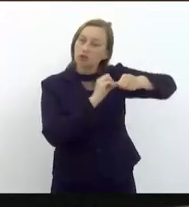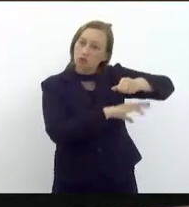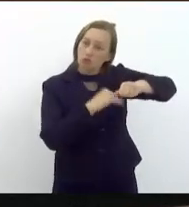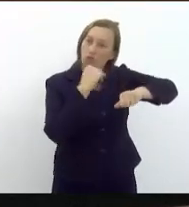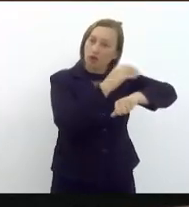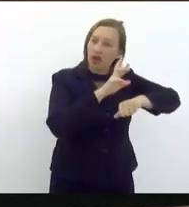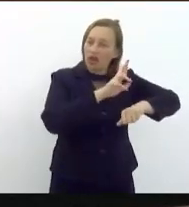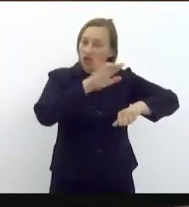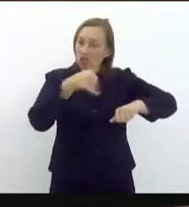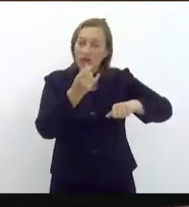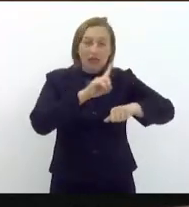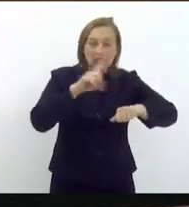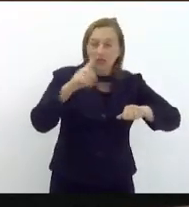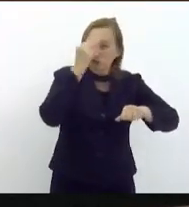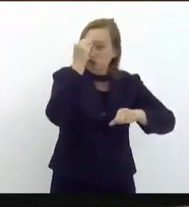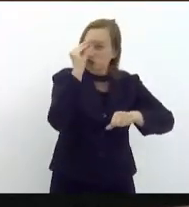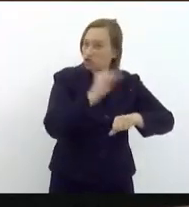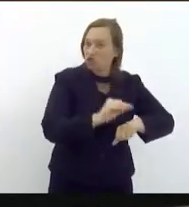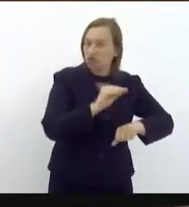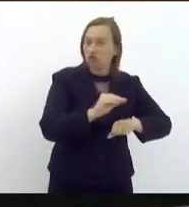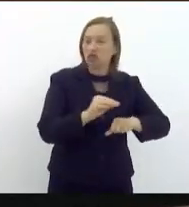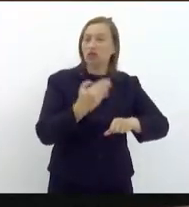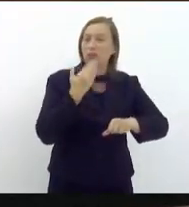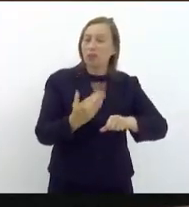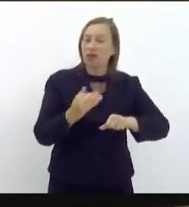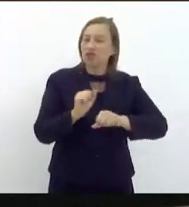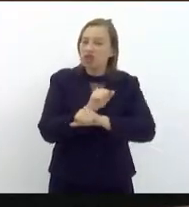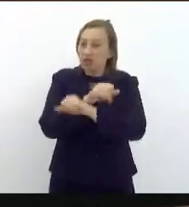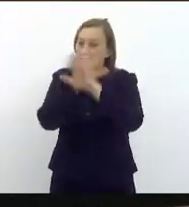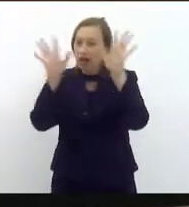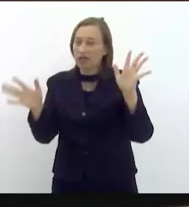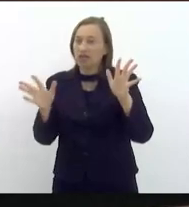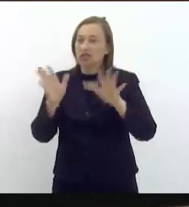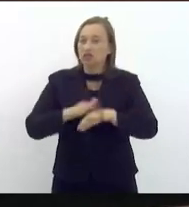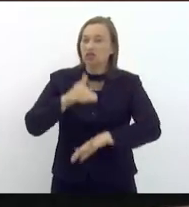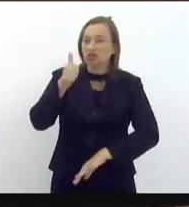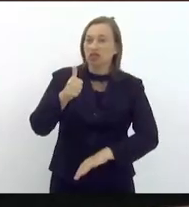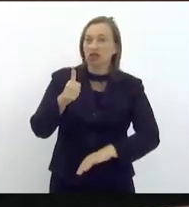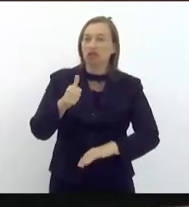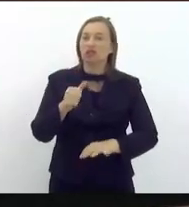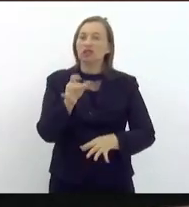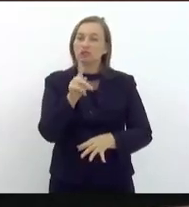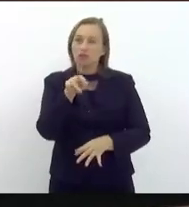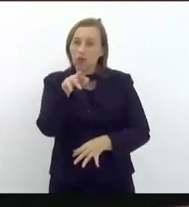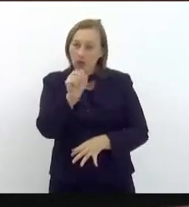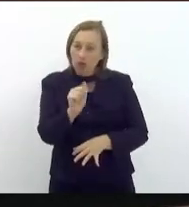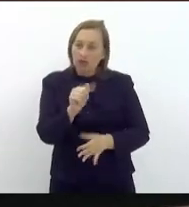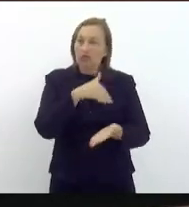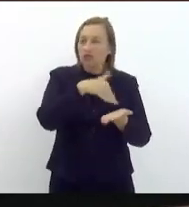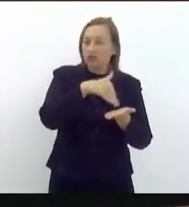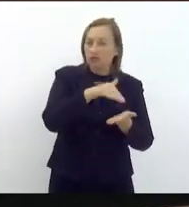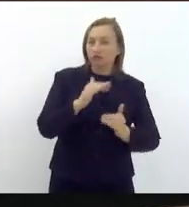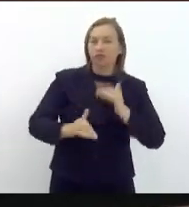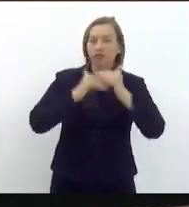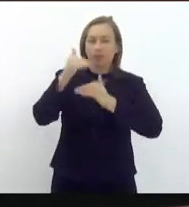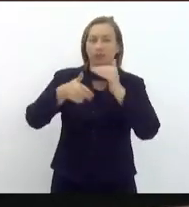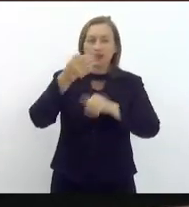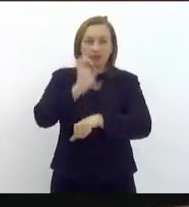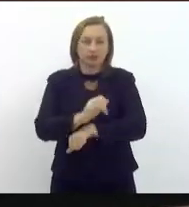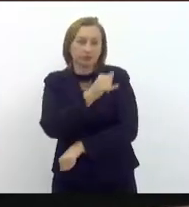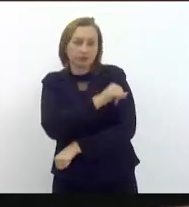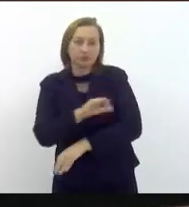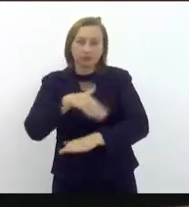vai desistir de garantir transparência e dignidade nesse programa e que a secretaria de Desenvolvimento Social do Estado do Rio de Janeiro